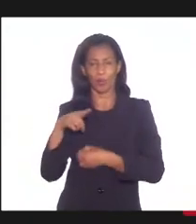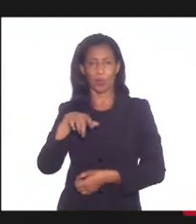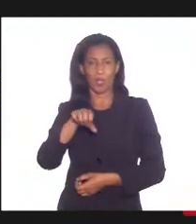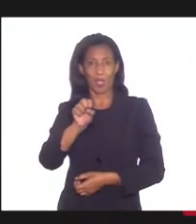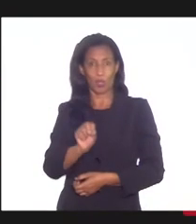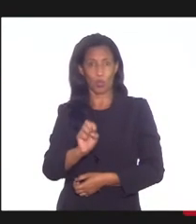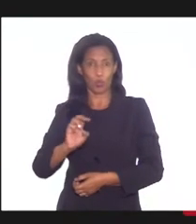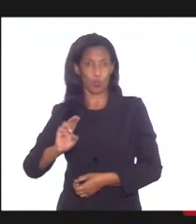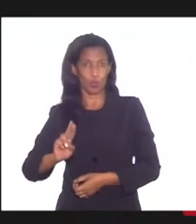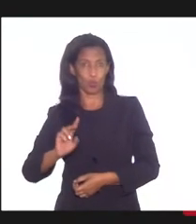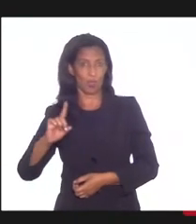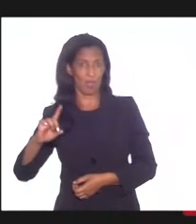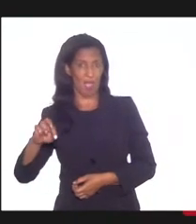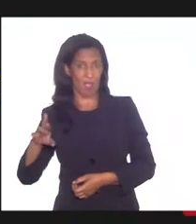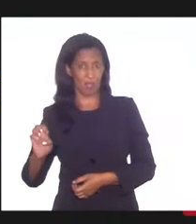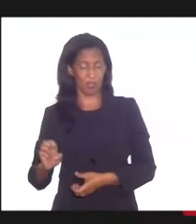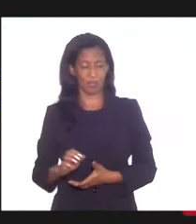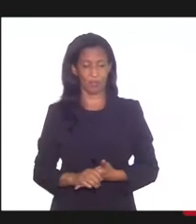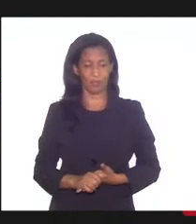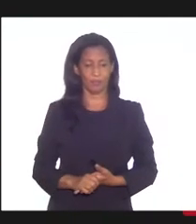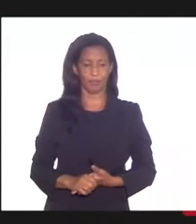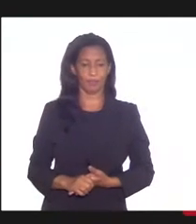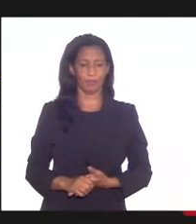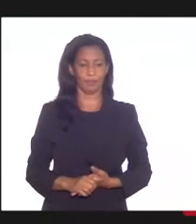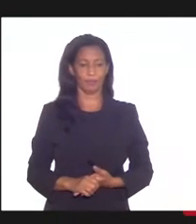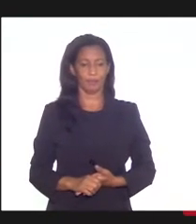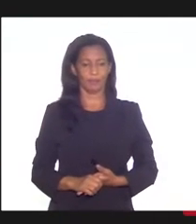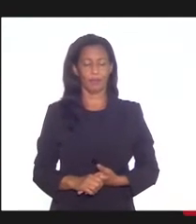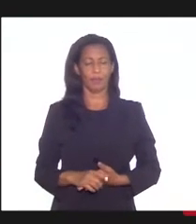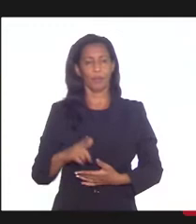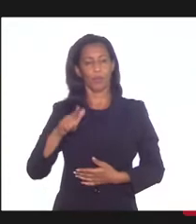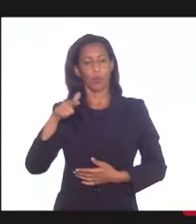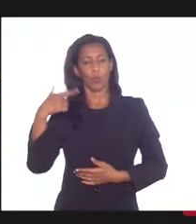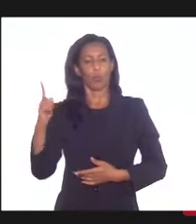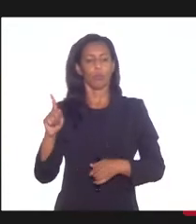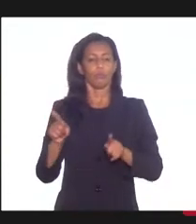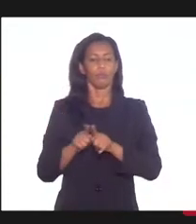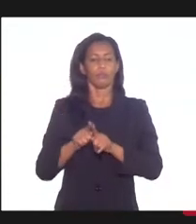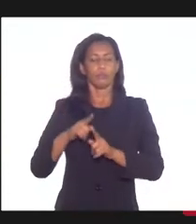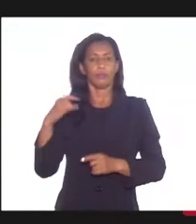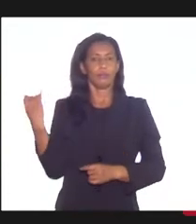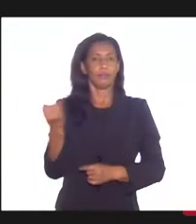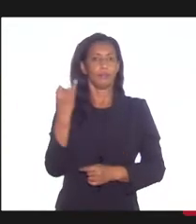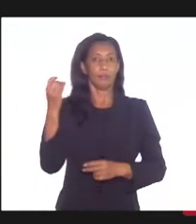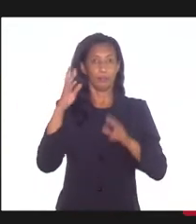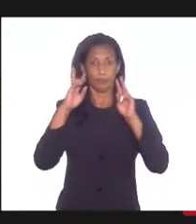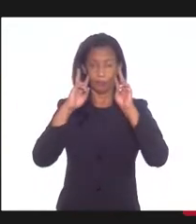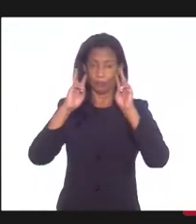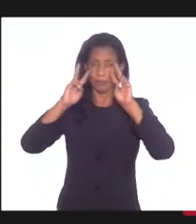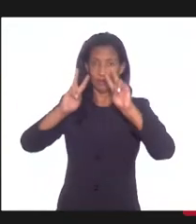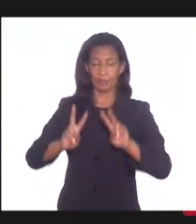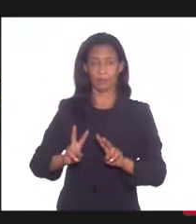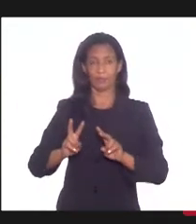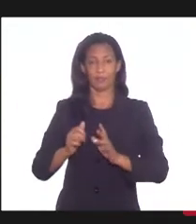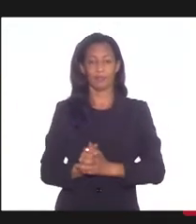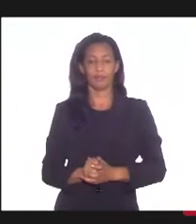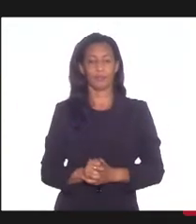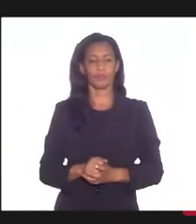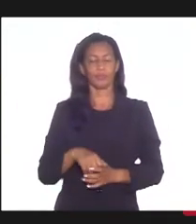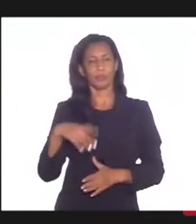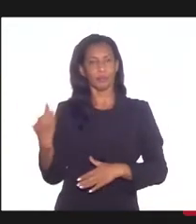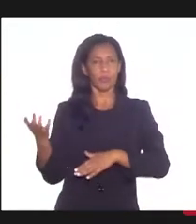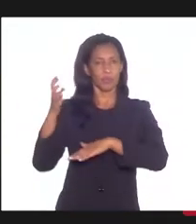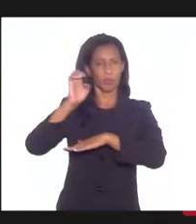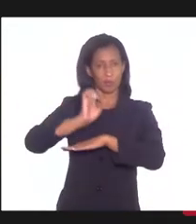Próximo. Bem, um outro detalhe muito importante que a gente tem que ficar atento, especialmente a Genersa e os